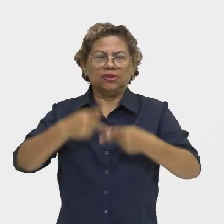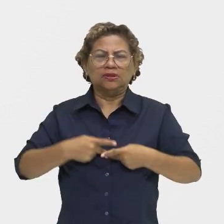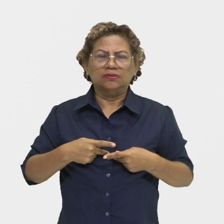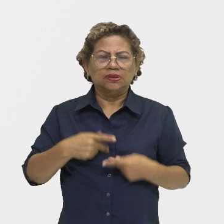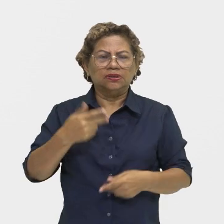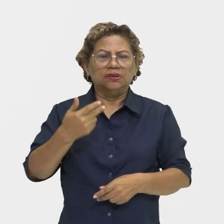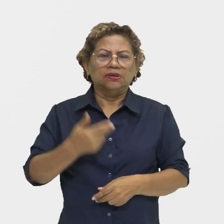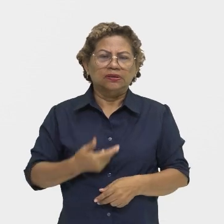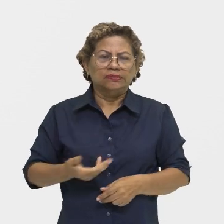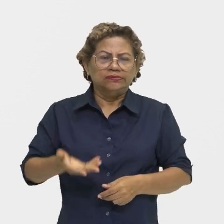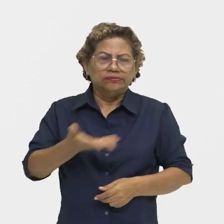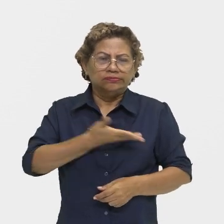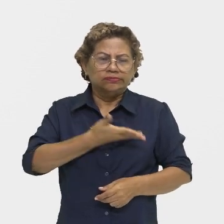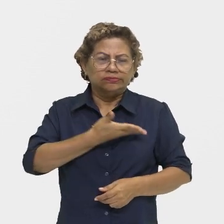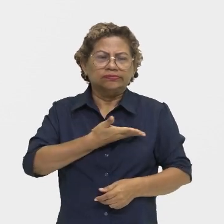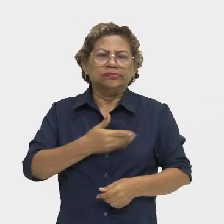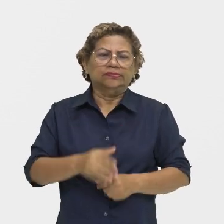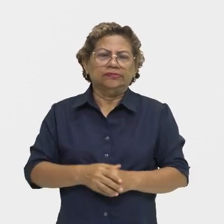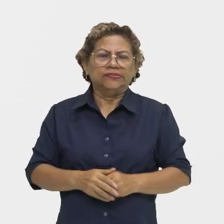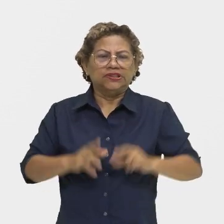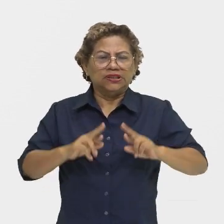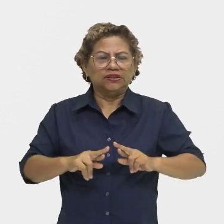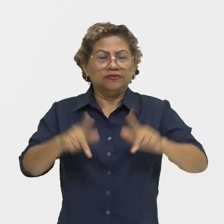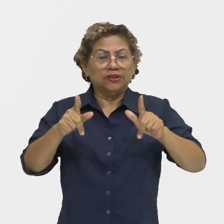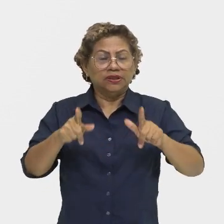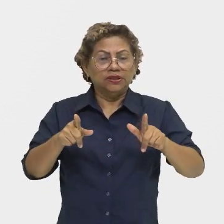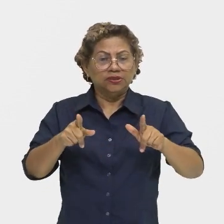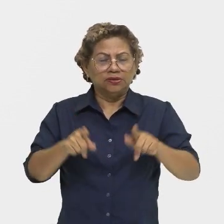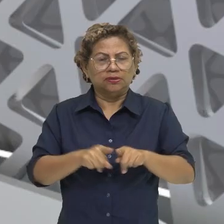tão contrário em si é o mesmo amor?